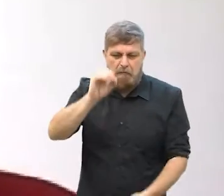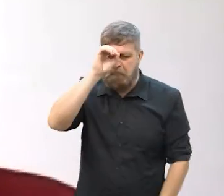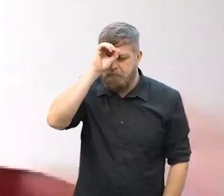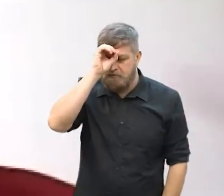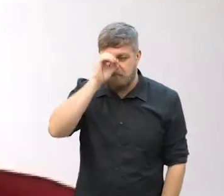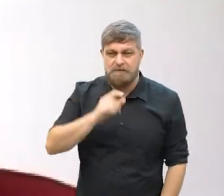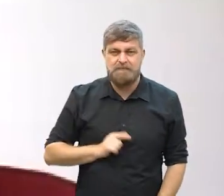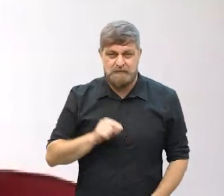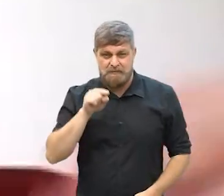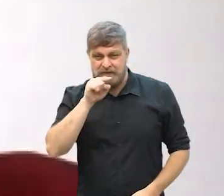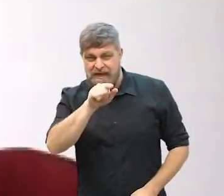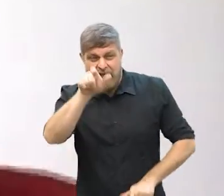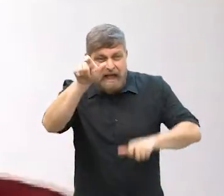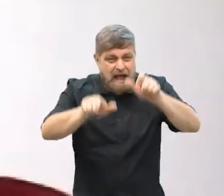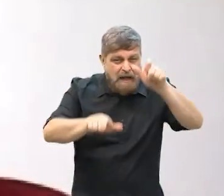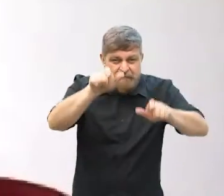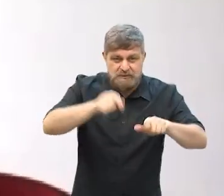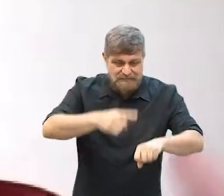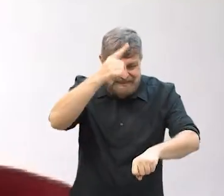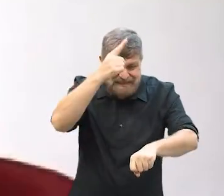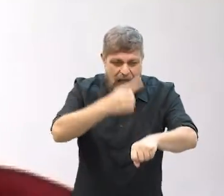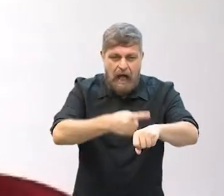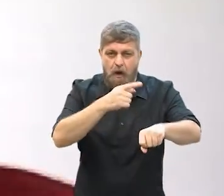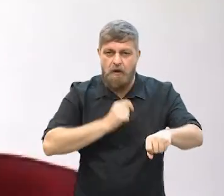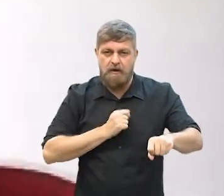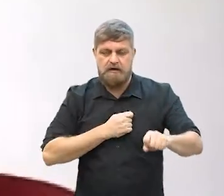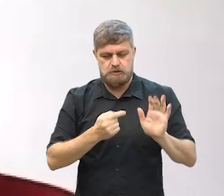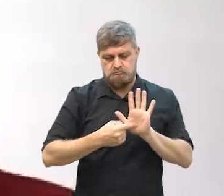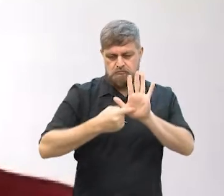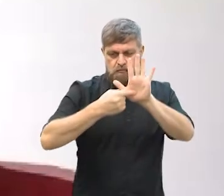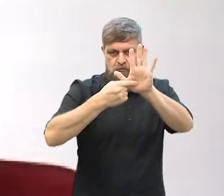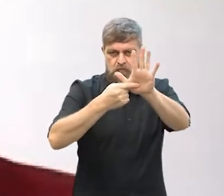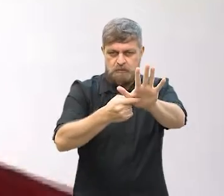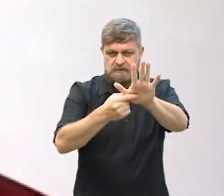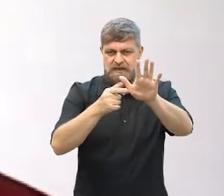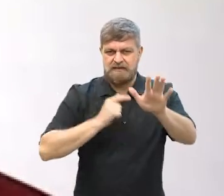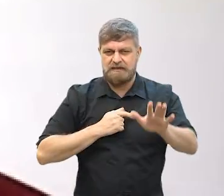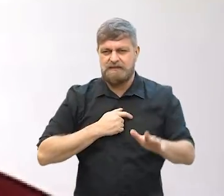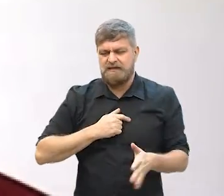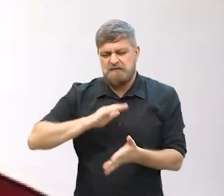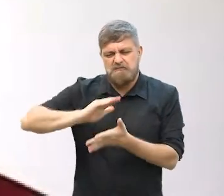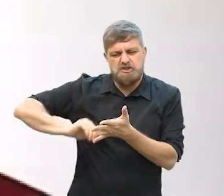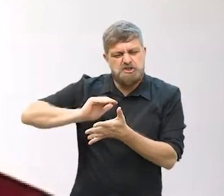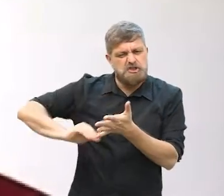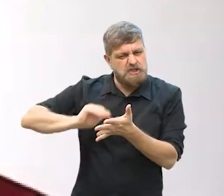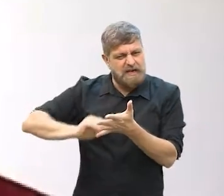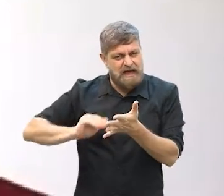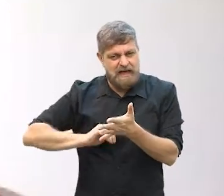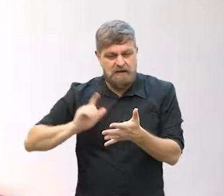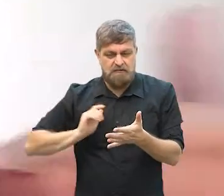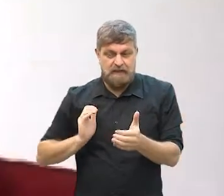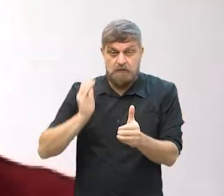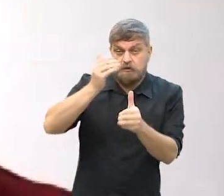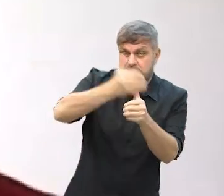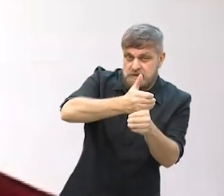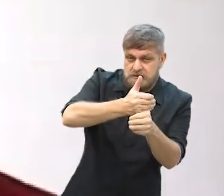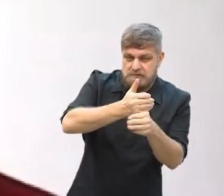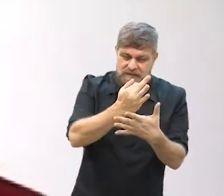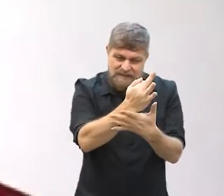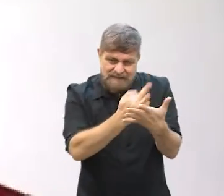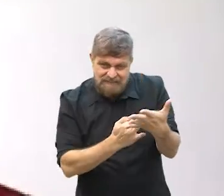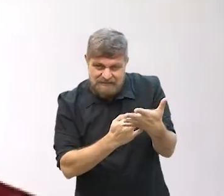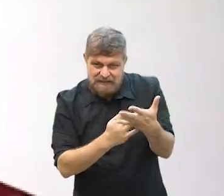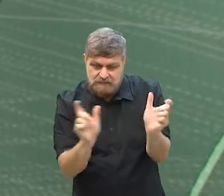que os atores, na hora de encenar ali, o diretor ou os atores suprimiram alguma parte da obra, né? Será que substituíram